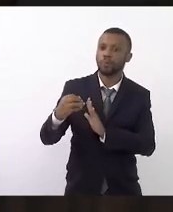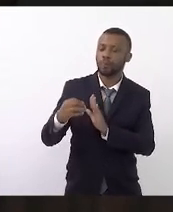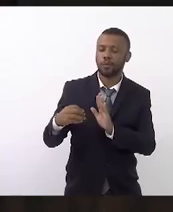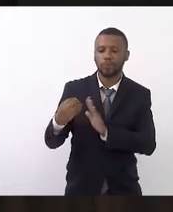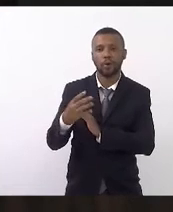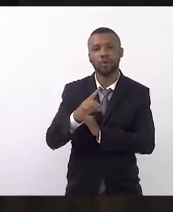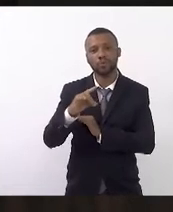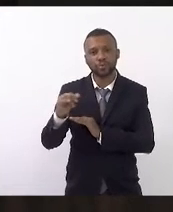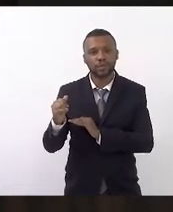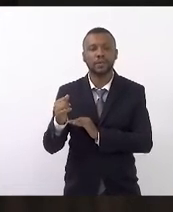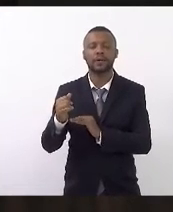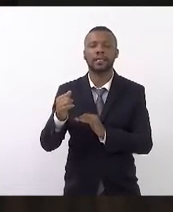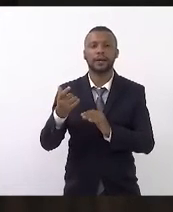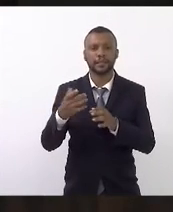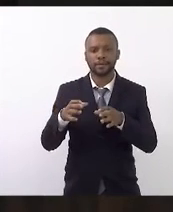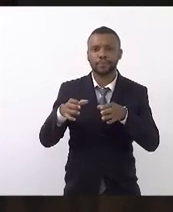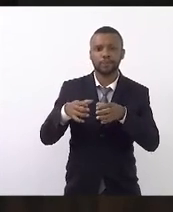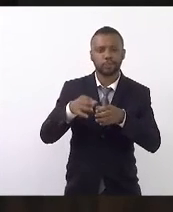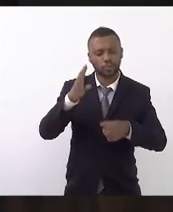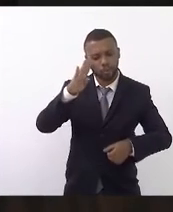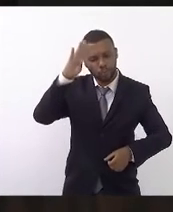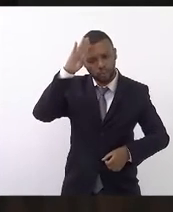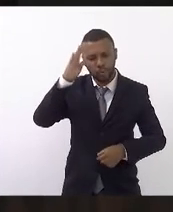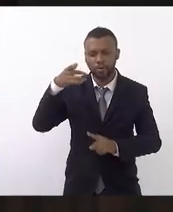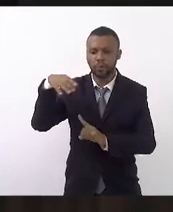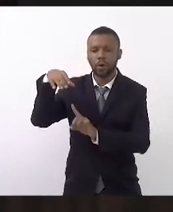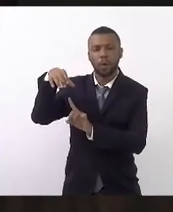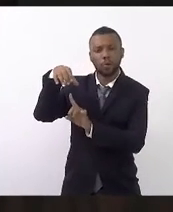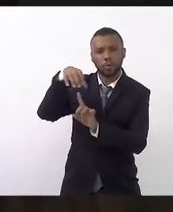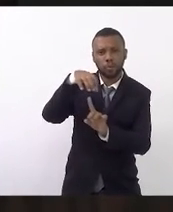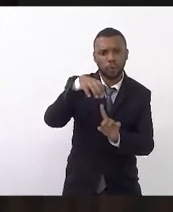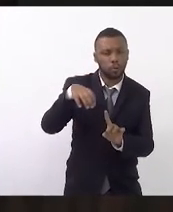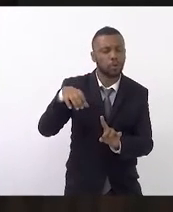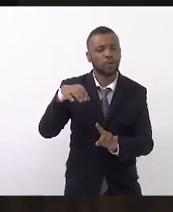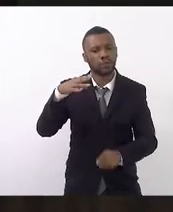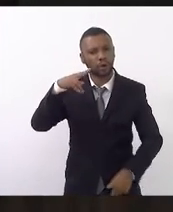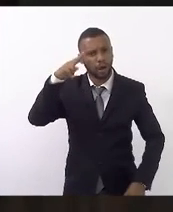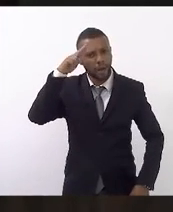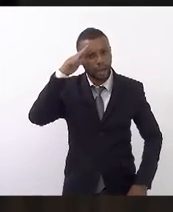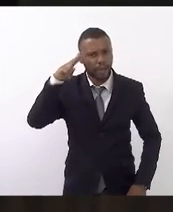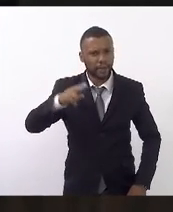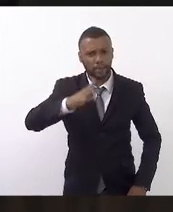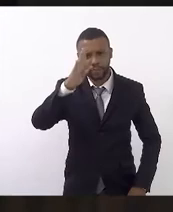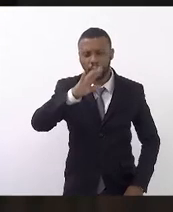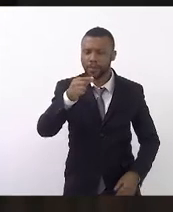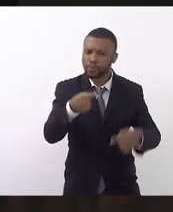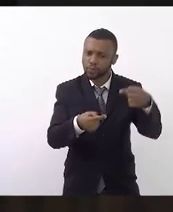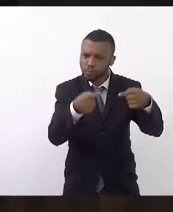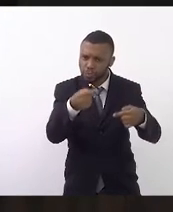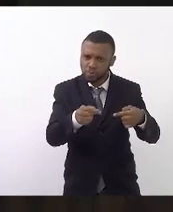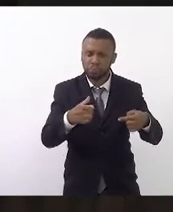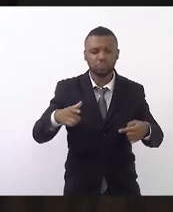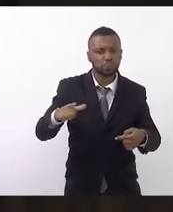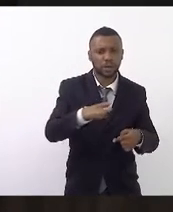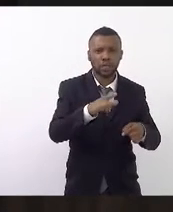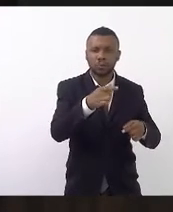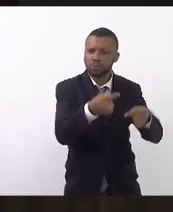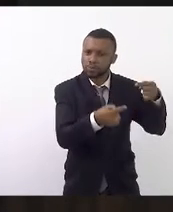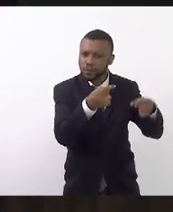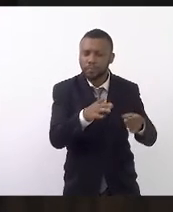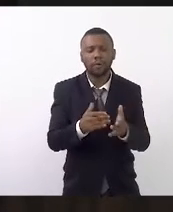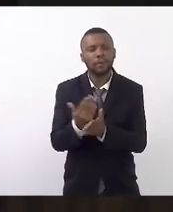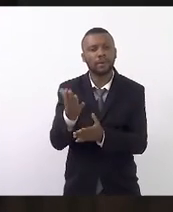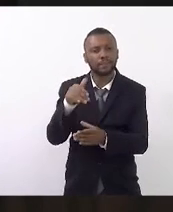Janeiro o dia da Brigada de Infantaria Paraquedista do Exército Brasileiro. Em discussão. Não havendo quem queira discutir, encerrada a discussão em